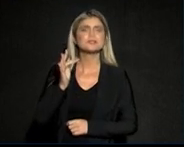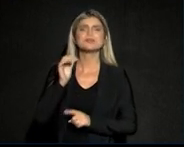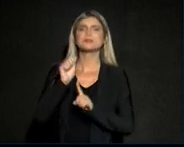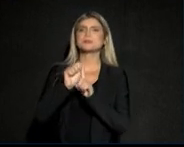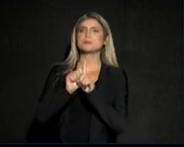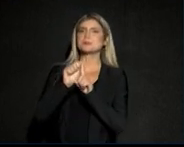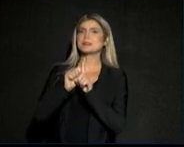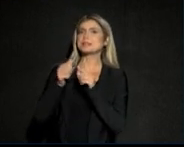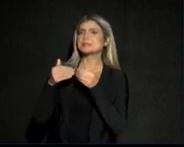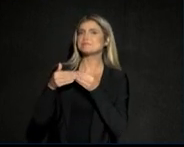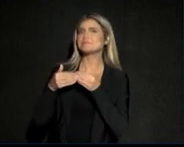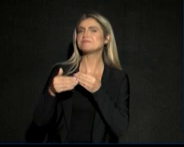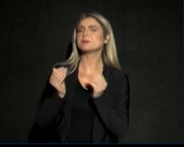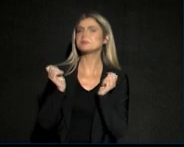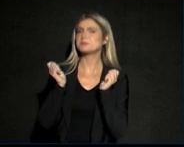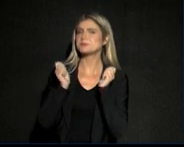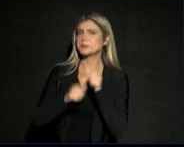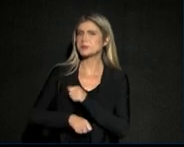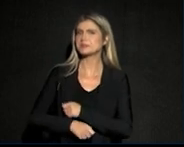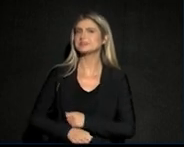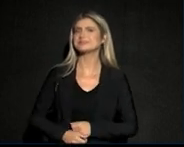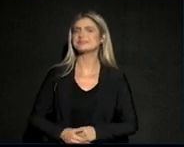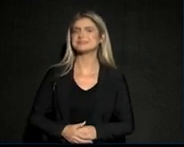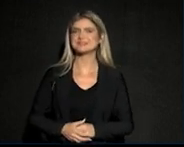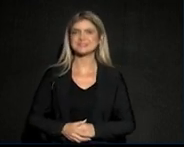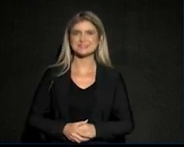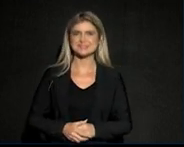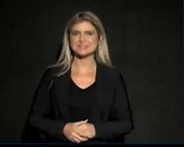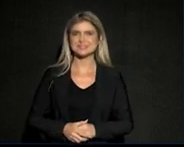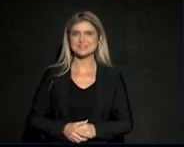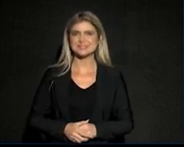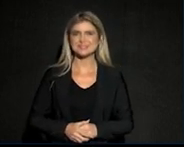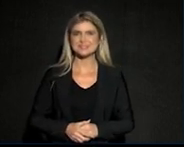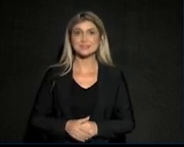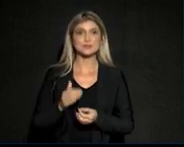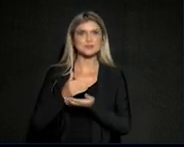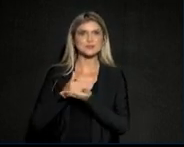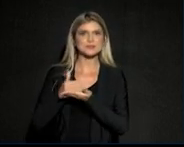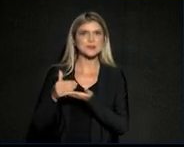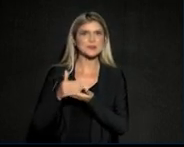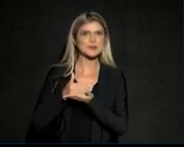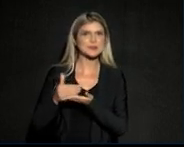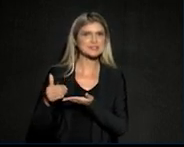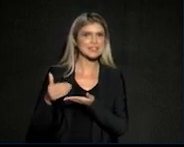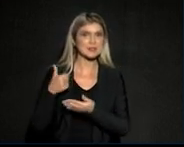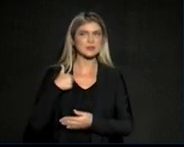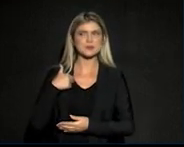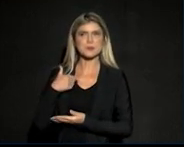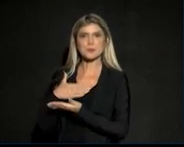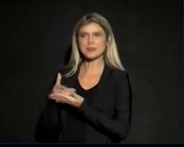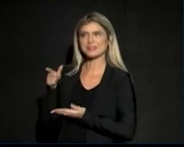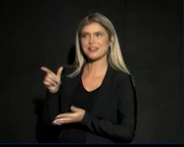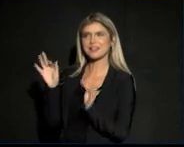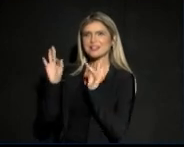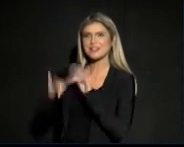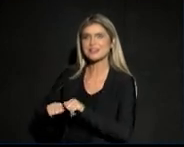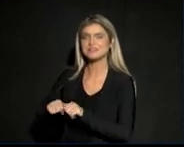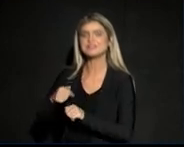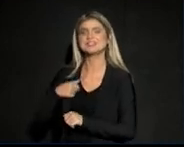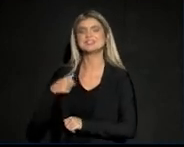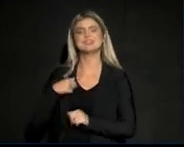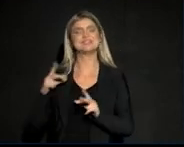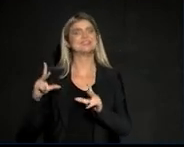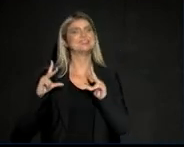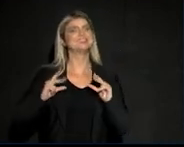meses ou anos aí em cada uma das suas diferente hoje companhias deixa eu começar pro deixar Daniela terminar porque ela merece né pessoal não tá